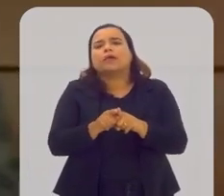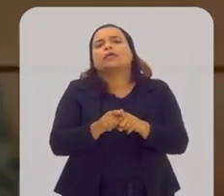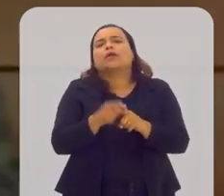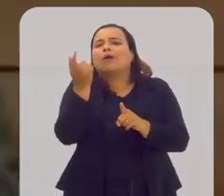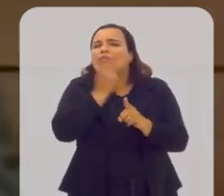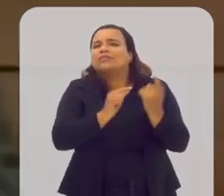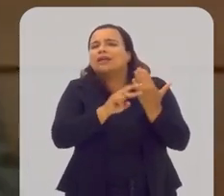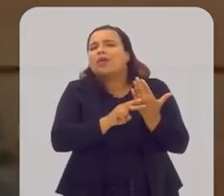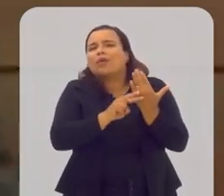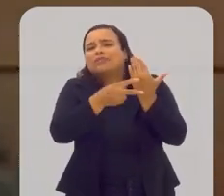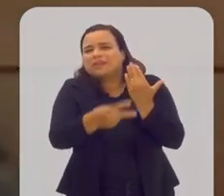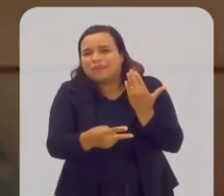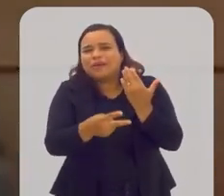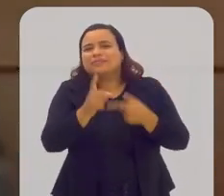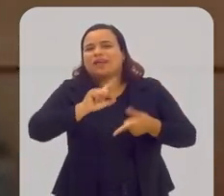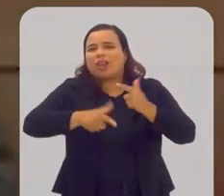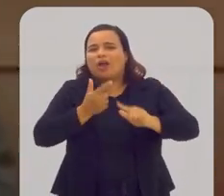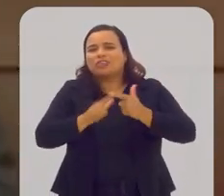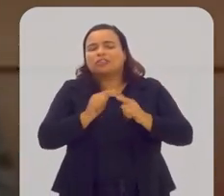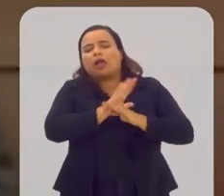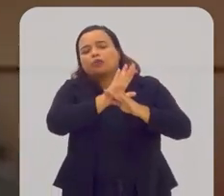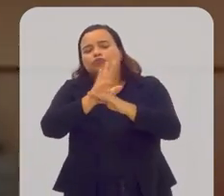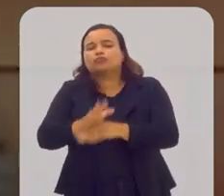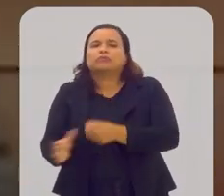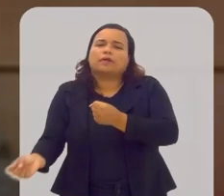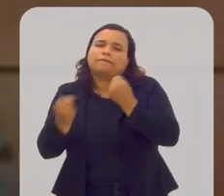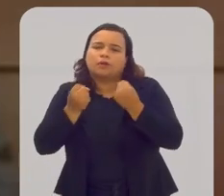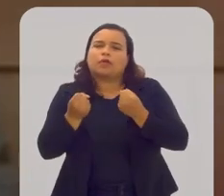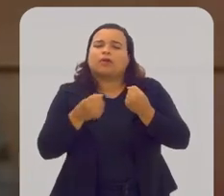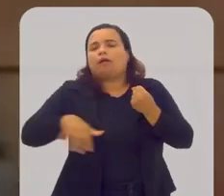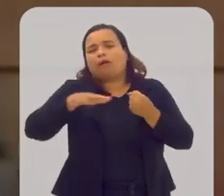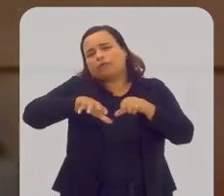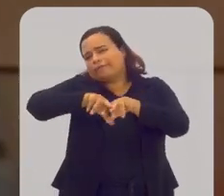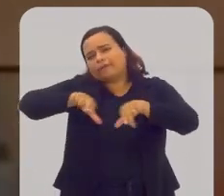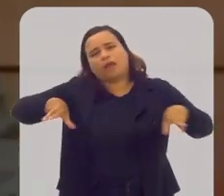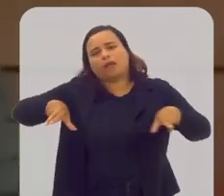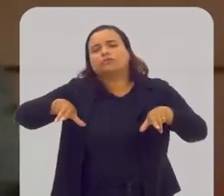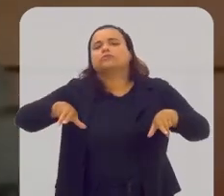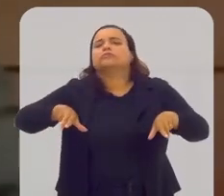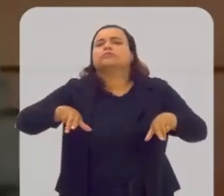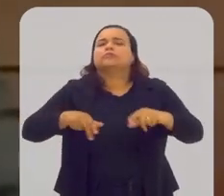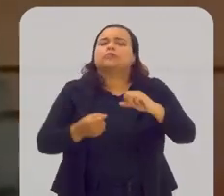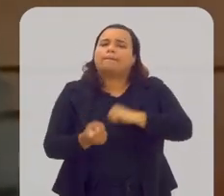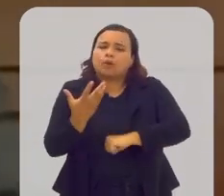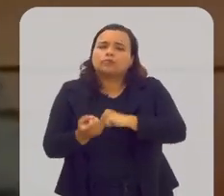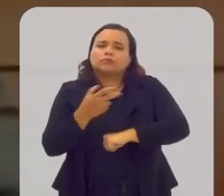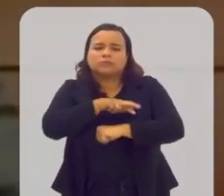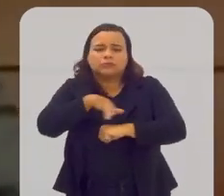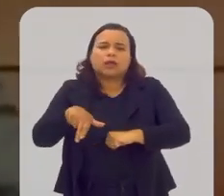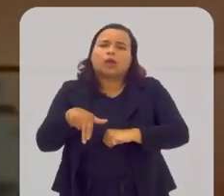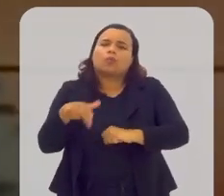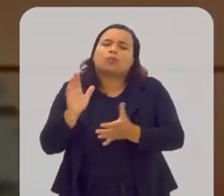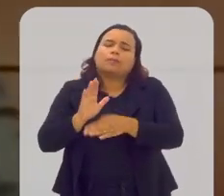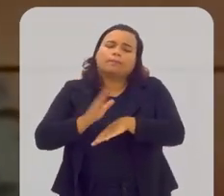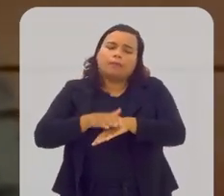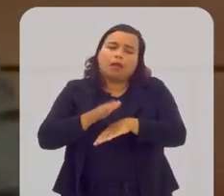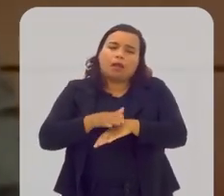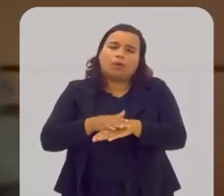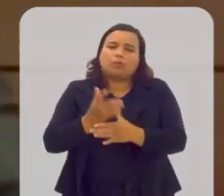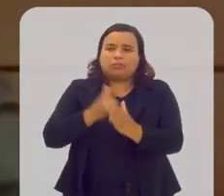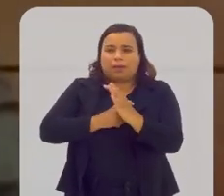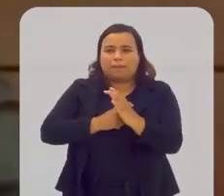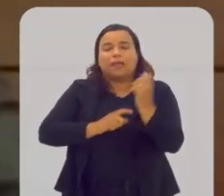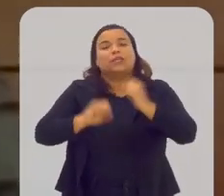e, por cadeia lógica, a gente também fortaleça as outras áreas, as cadeias produtivas que